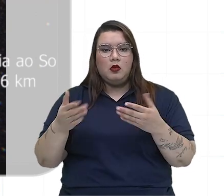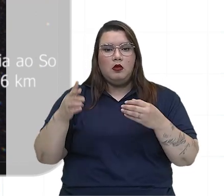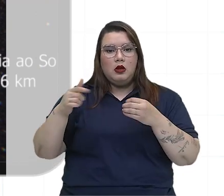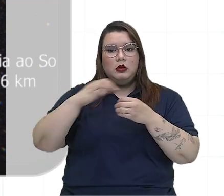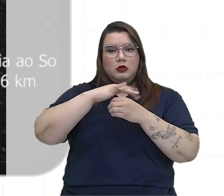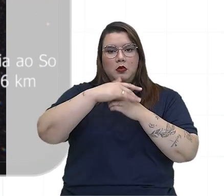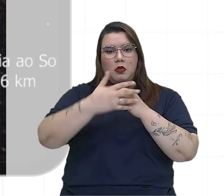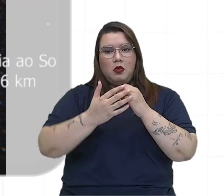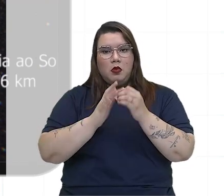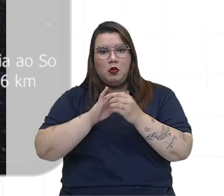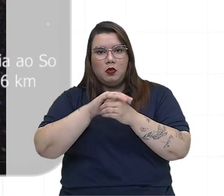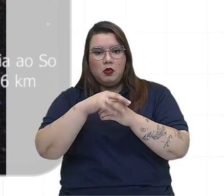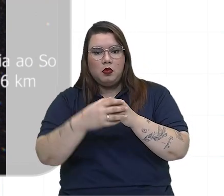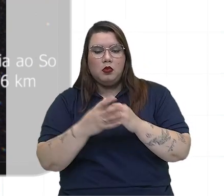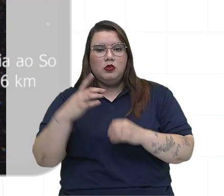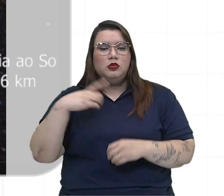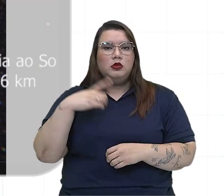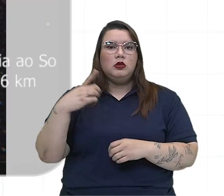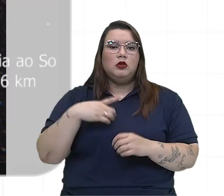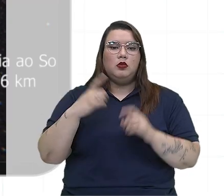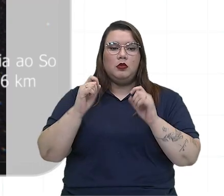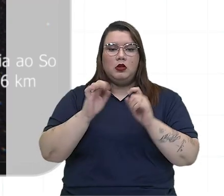Mercúrio acaba tendo uma